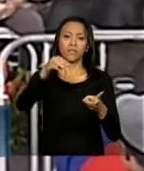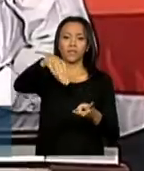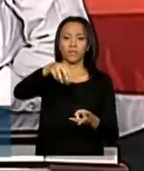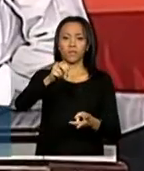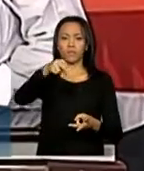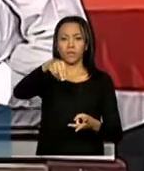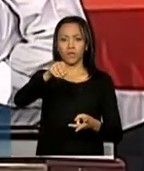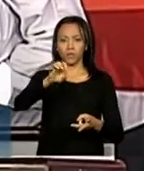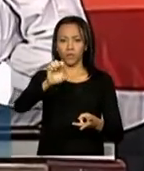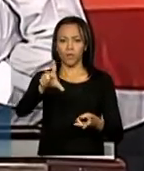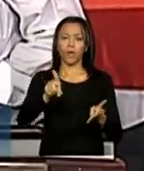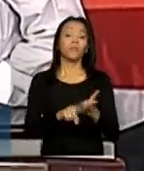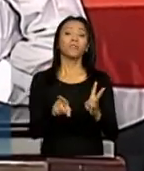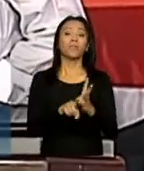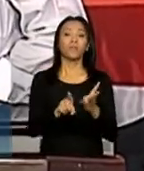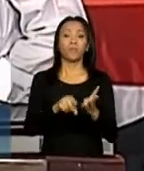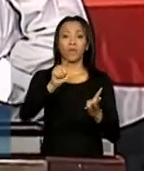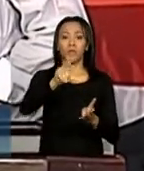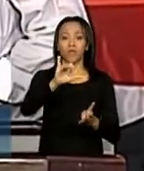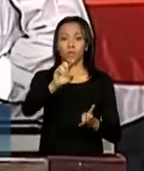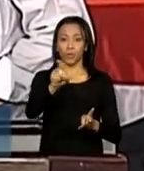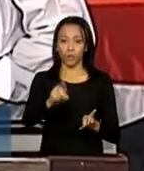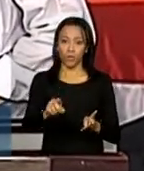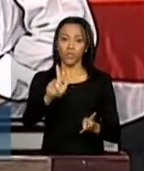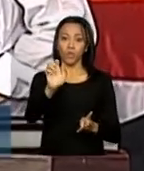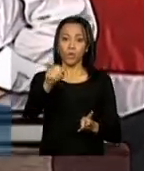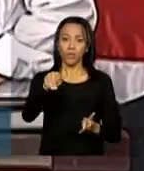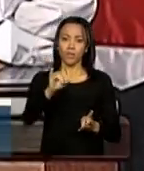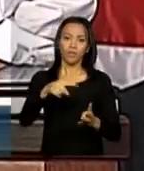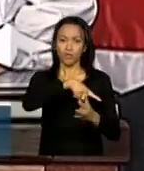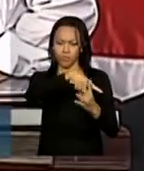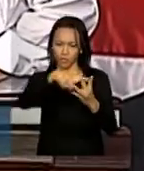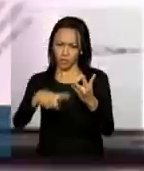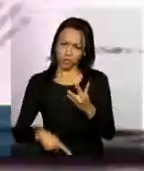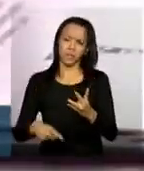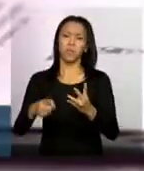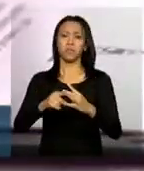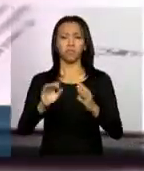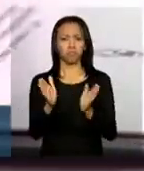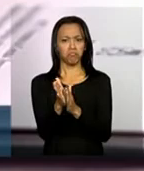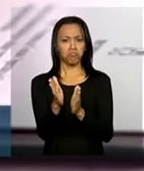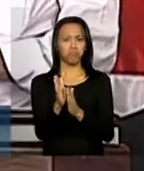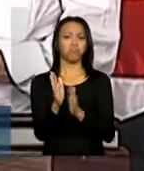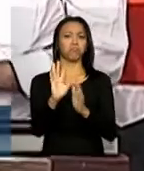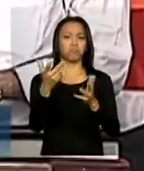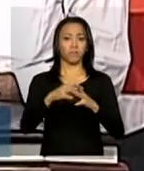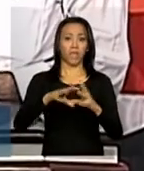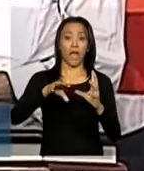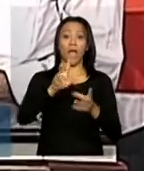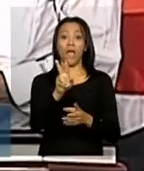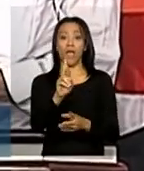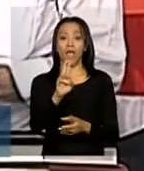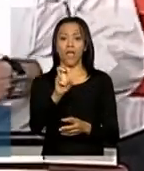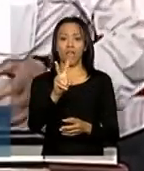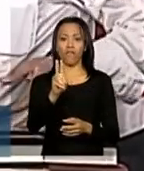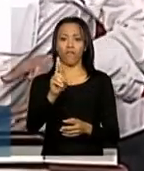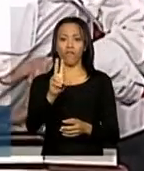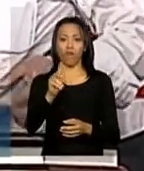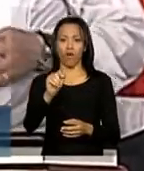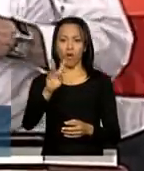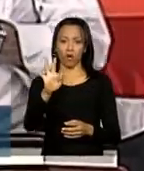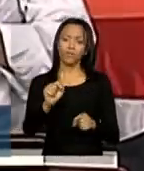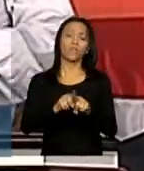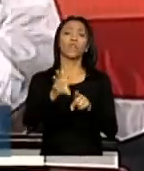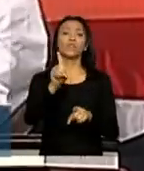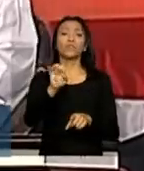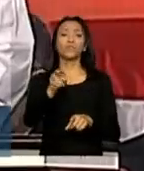Lira e Luiz Gonzaga das Virgens e Veiga, heróis da Revolta dos Búzios. A comissão estará encarregada de preparar